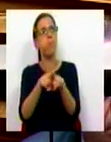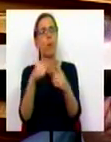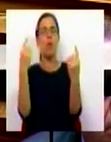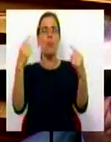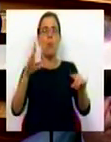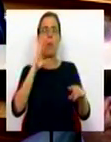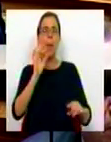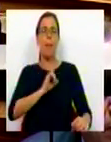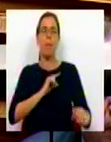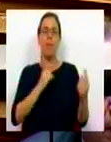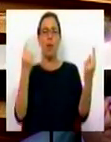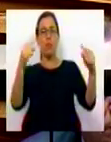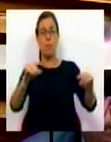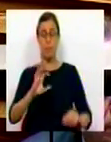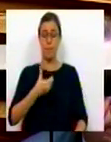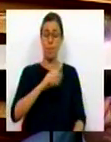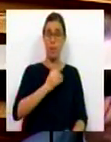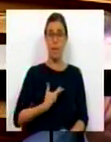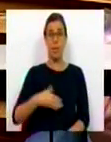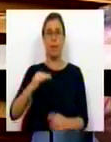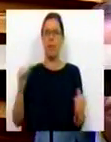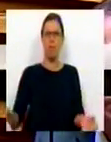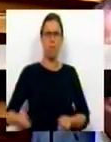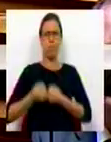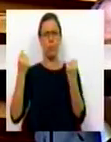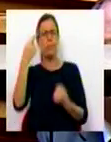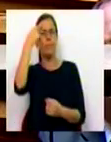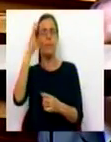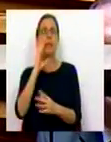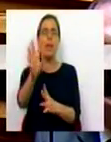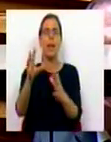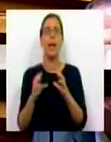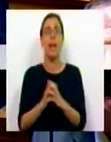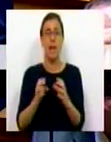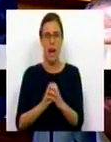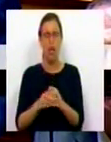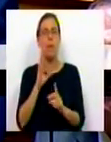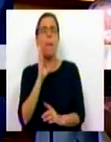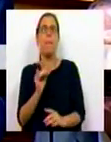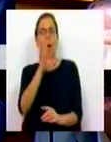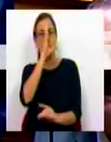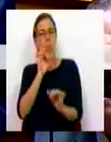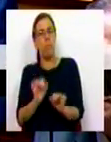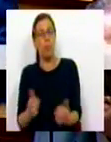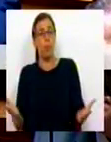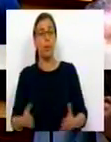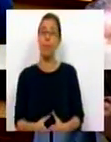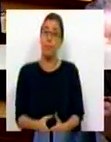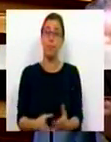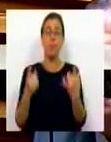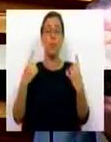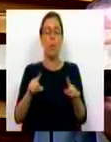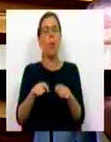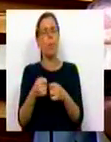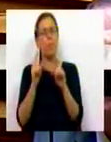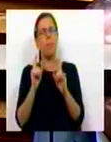mero banco privado. PSD e CDS recusam a ideia que a Caixa Geral de Depósitos é um banco público. Só um